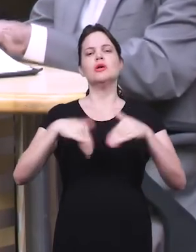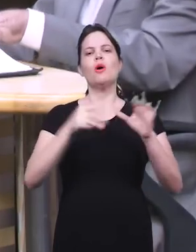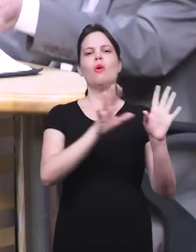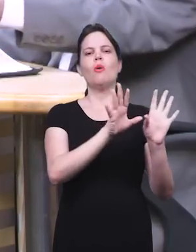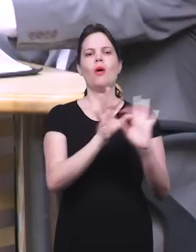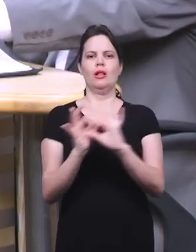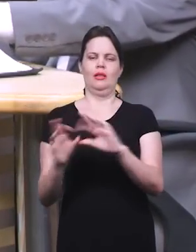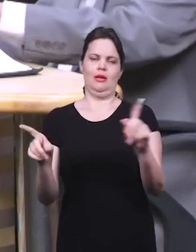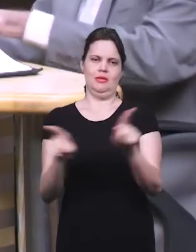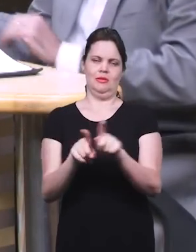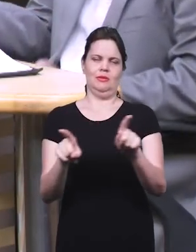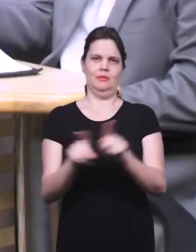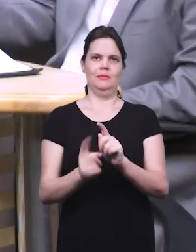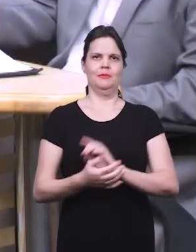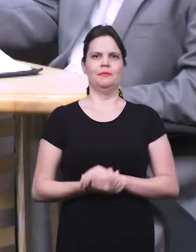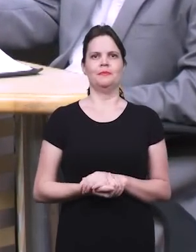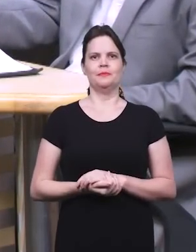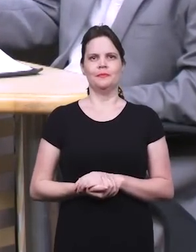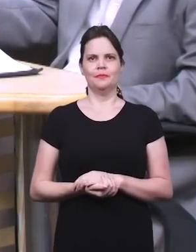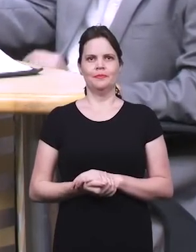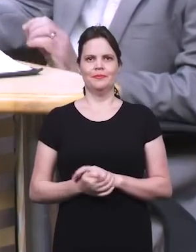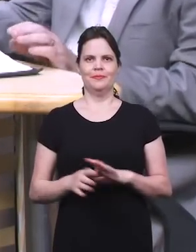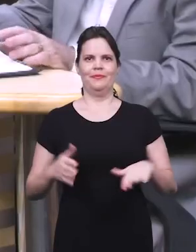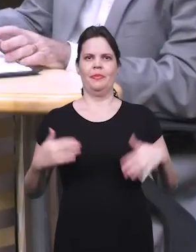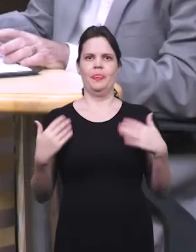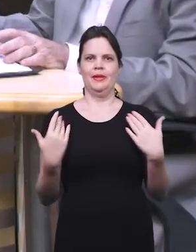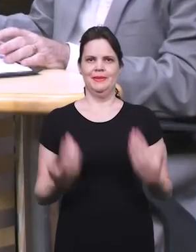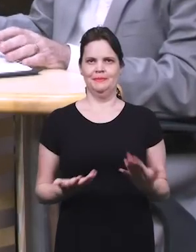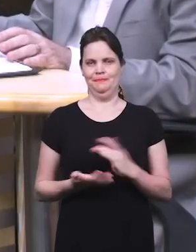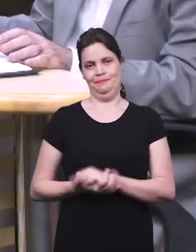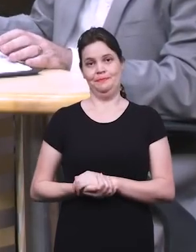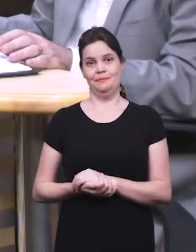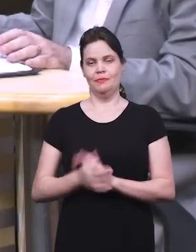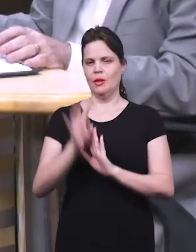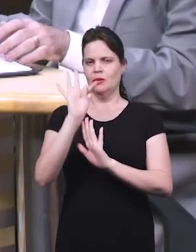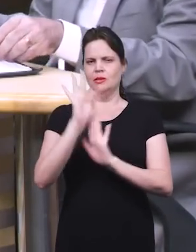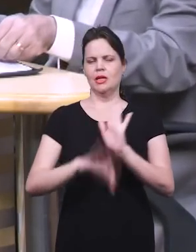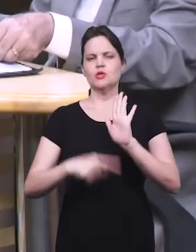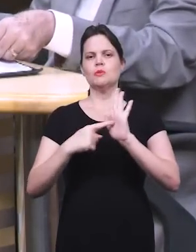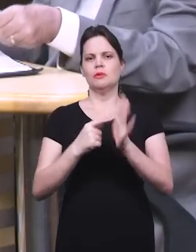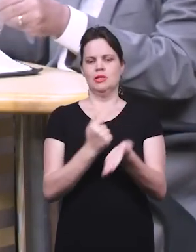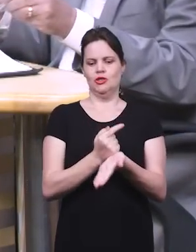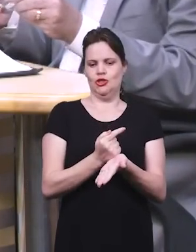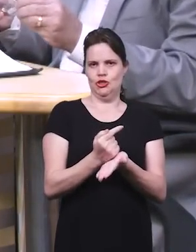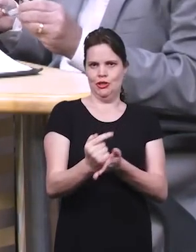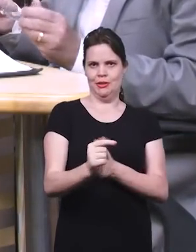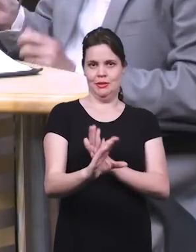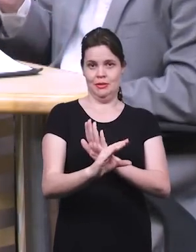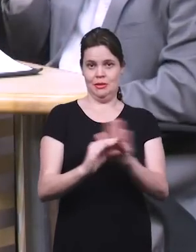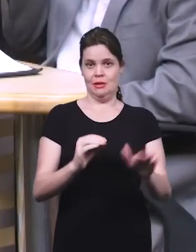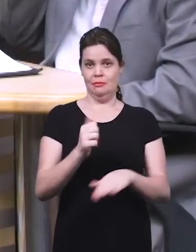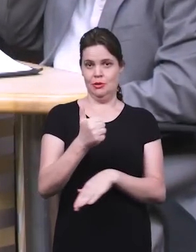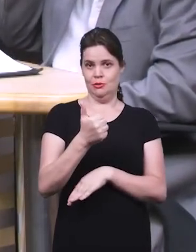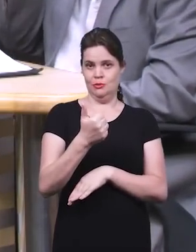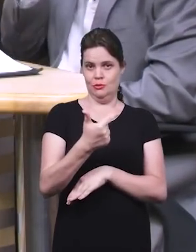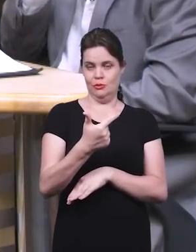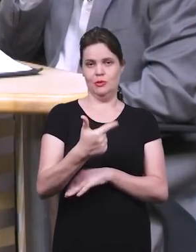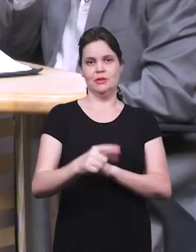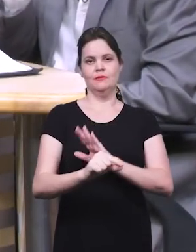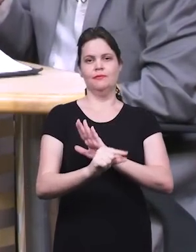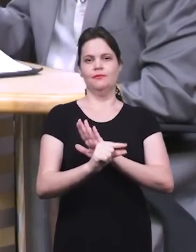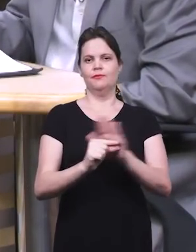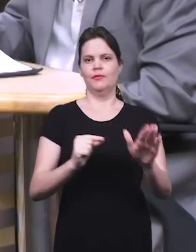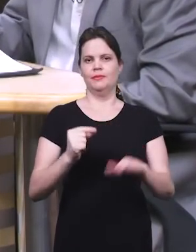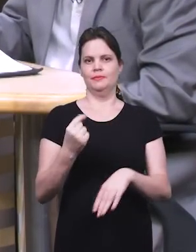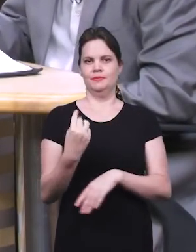qual a contextualização do que vamos abordar hoje? Bem, o texto que nós vamos ler está em Gênesis, no capítulo 12,